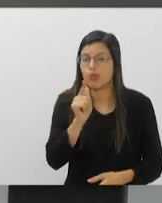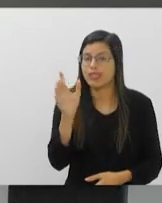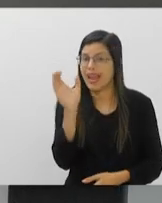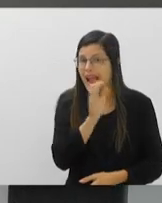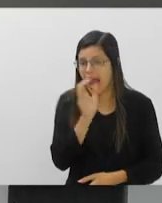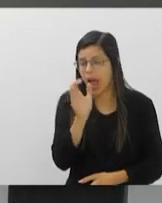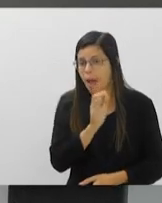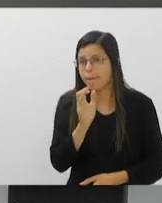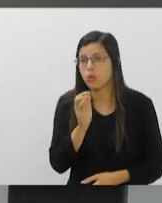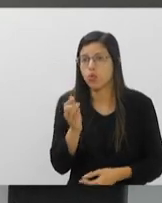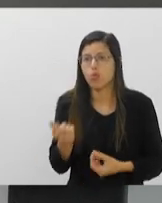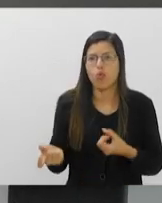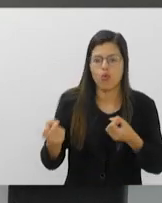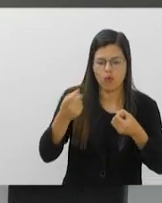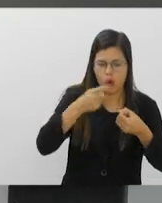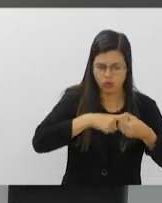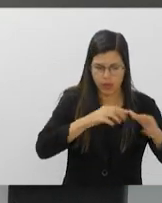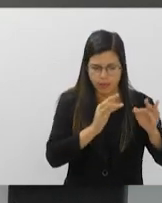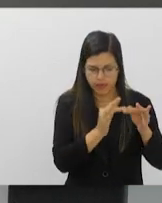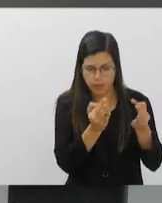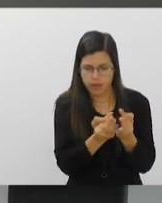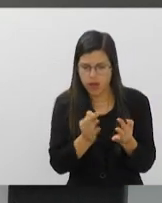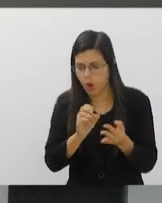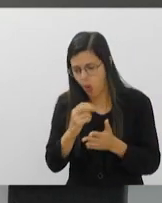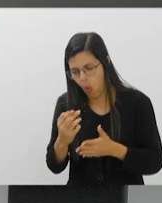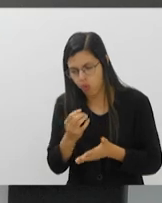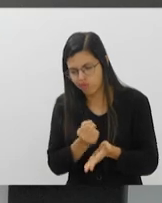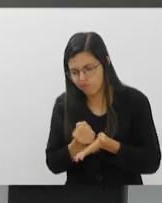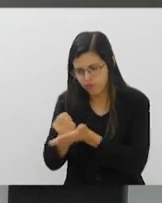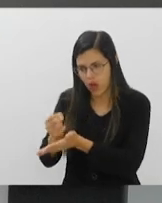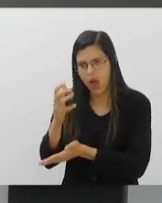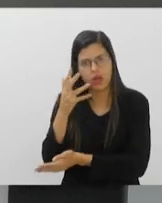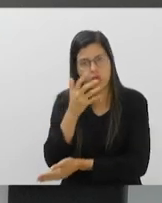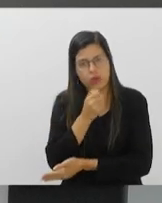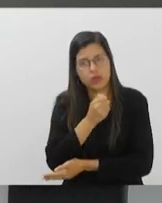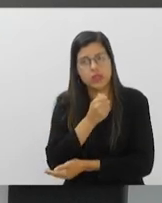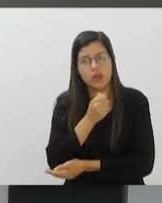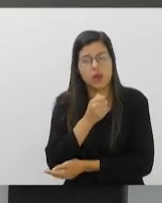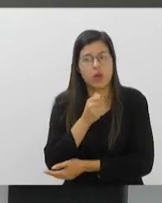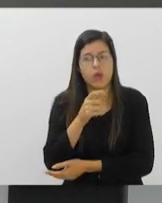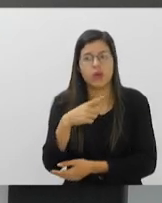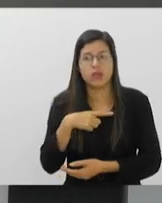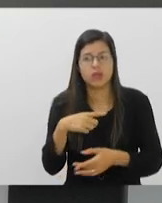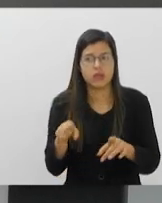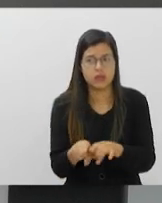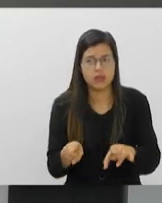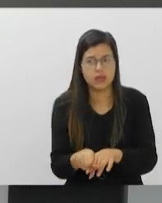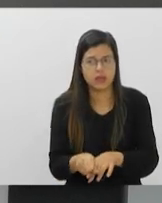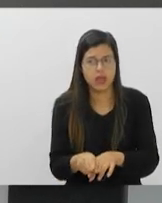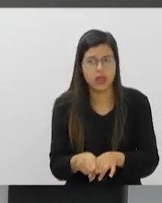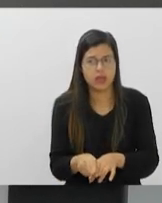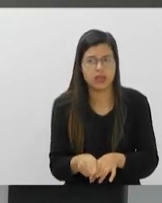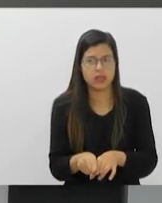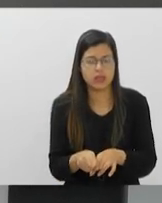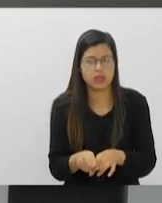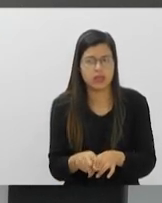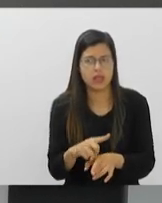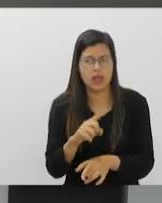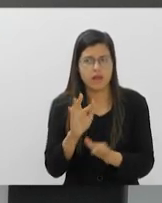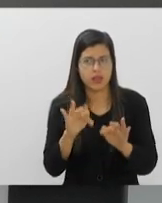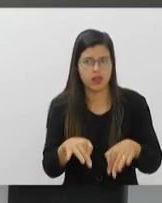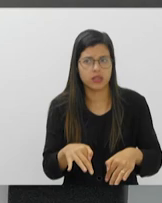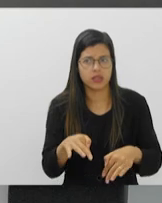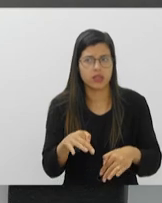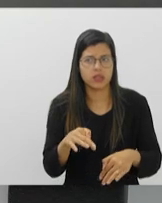fazer reintegrar ou colocar para adução existe um instrumento importantíssimo que é da suspensão liminar da da do Poder familiar e